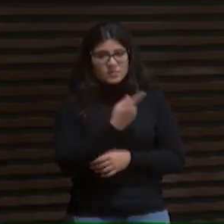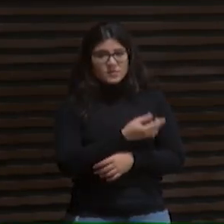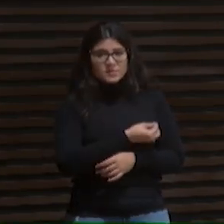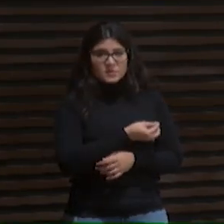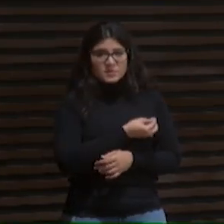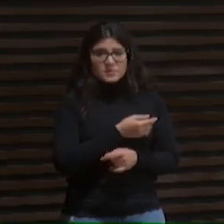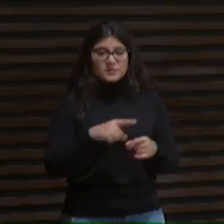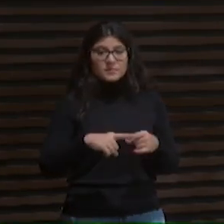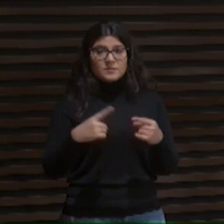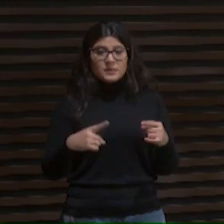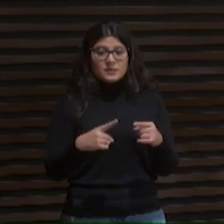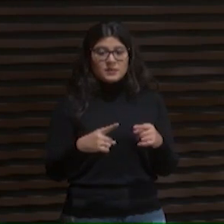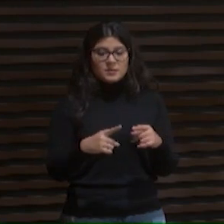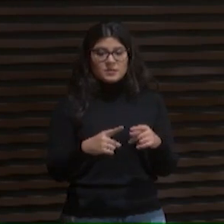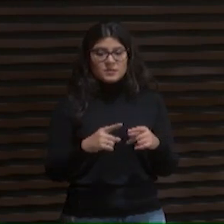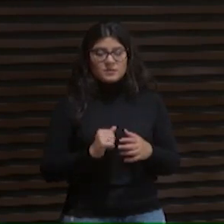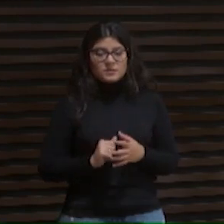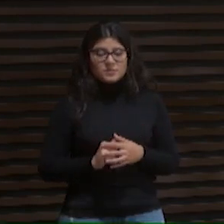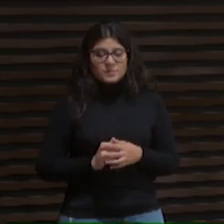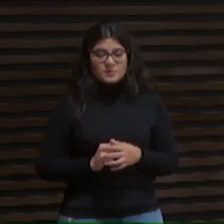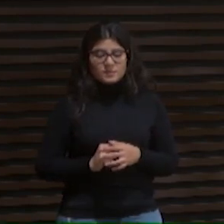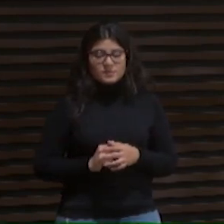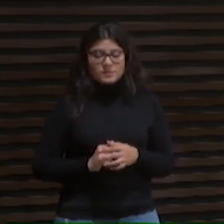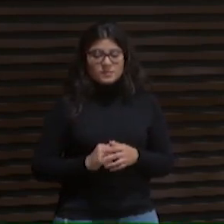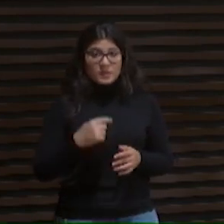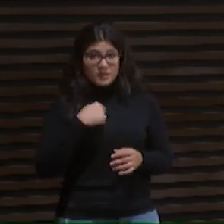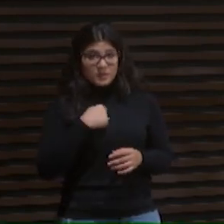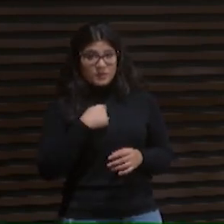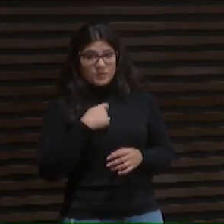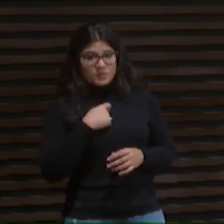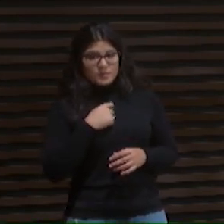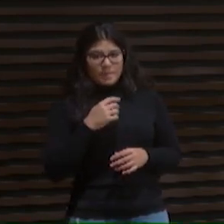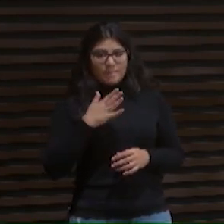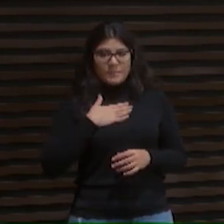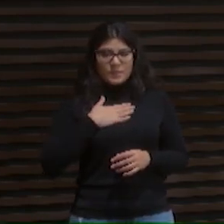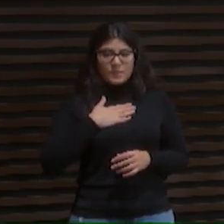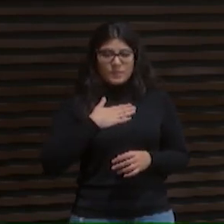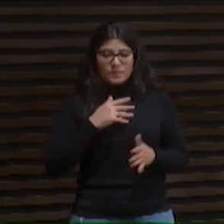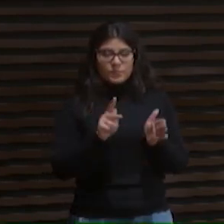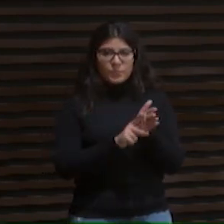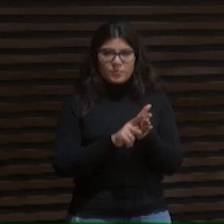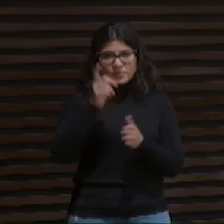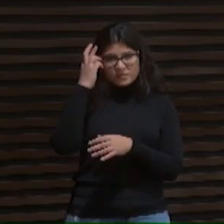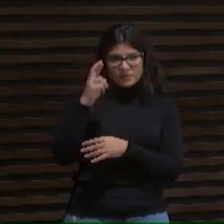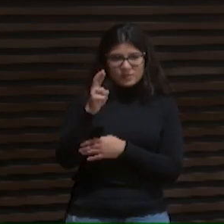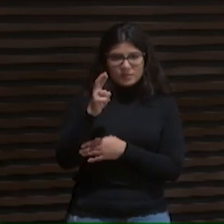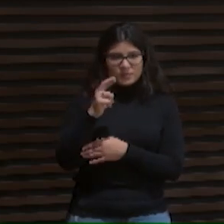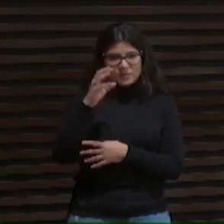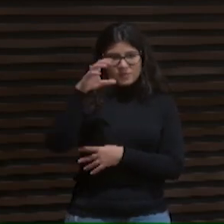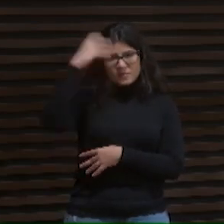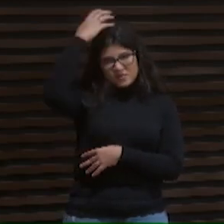Mas, enquanto eu sou Senhor da minha vida, prevalece,